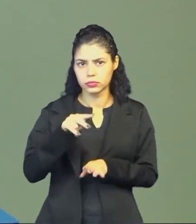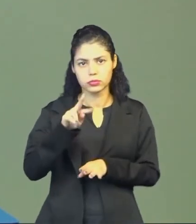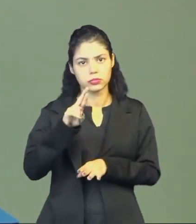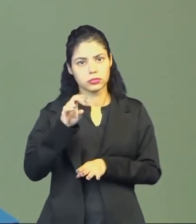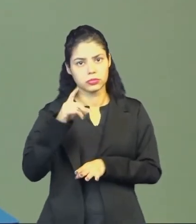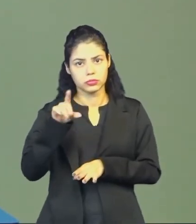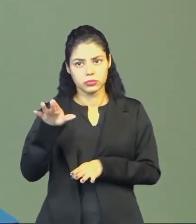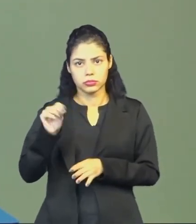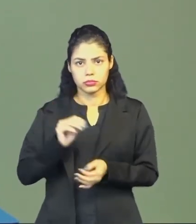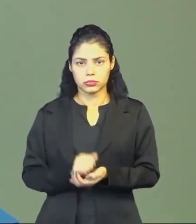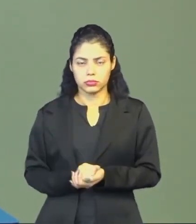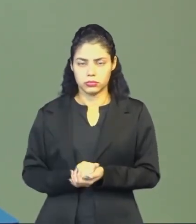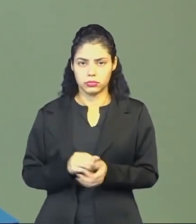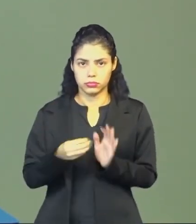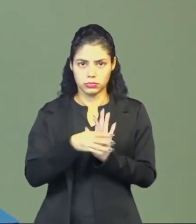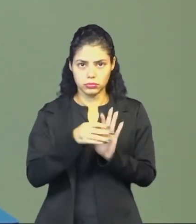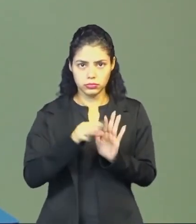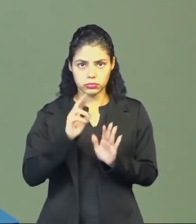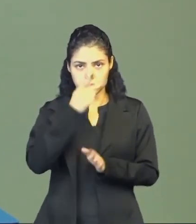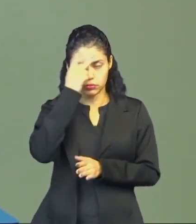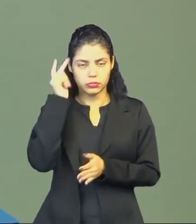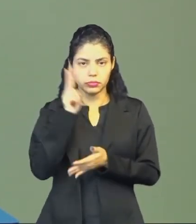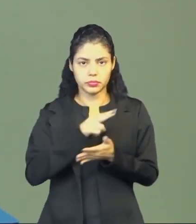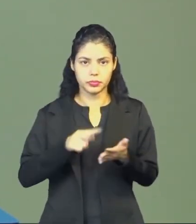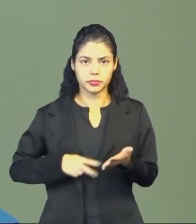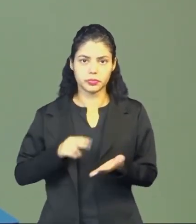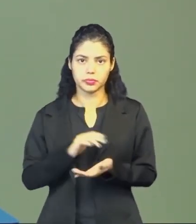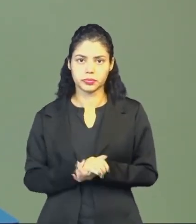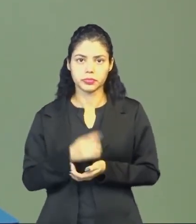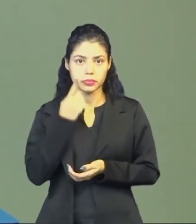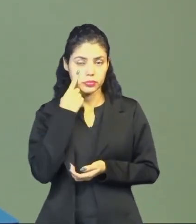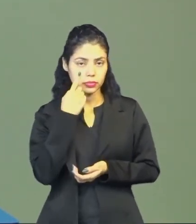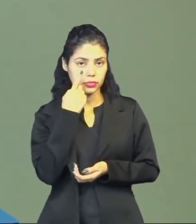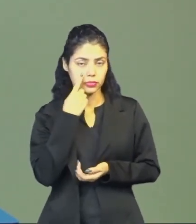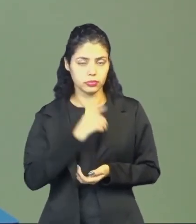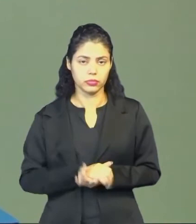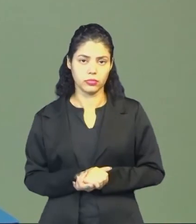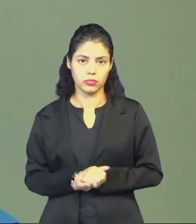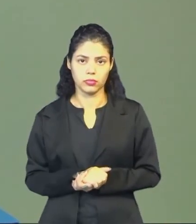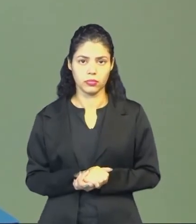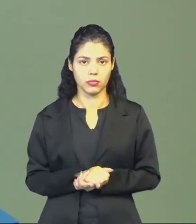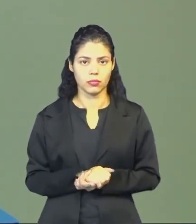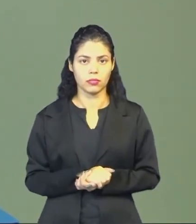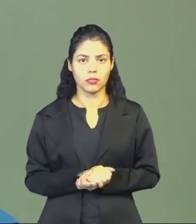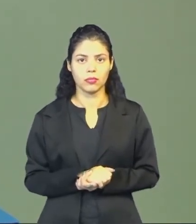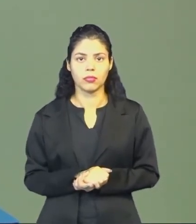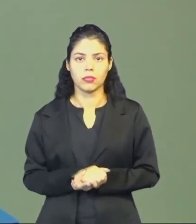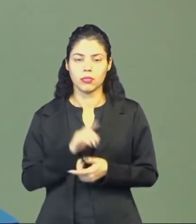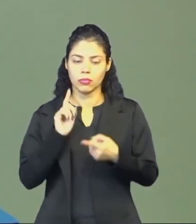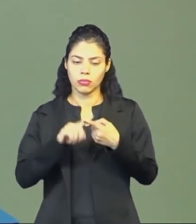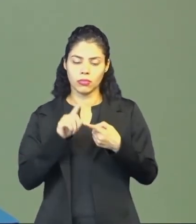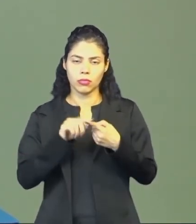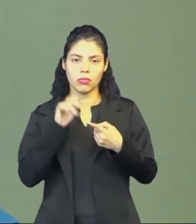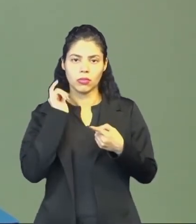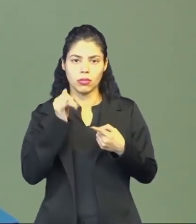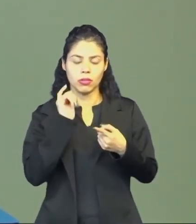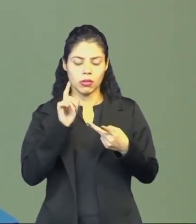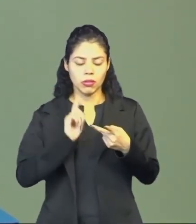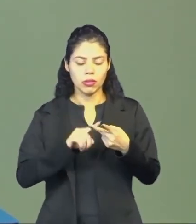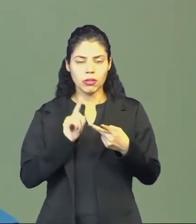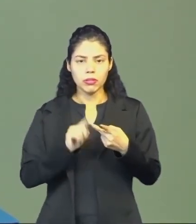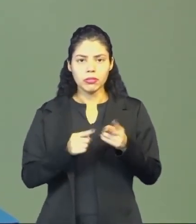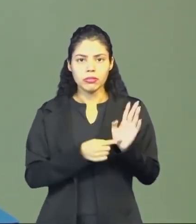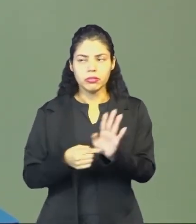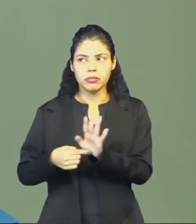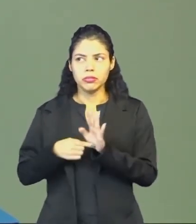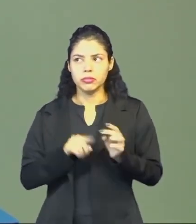que você quer transmitir ao leitor. Então vamos lá, a gente viu narrativo, expositivo, argumentativo e o texto também